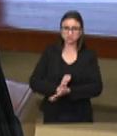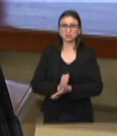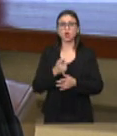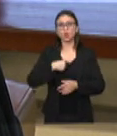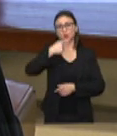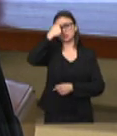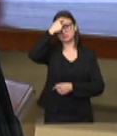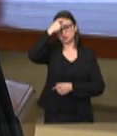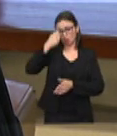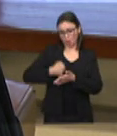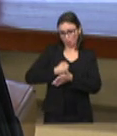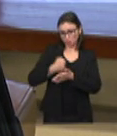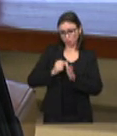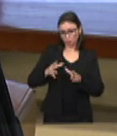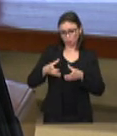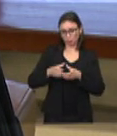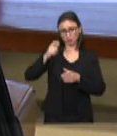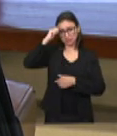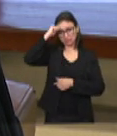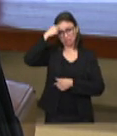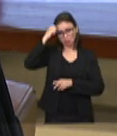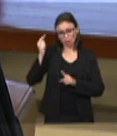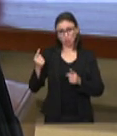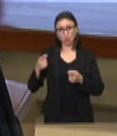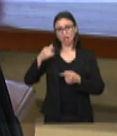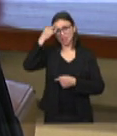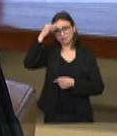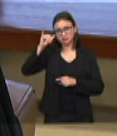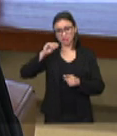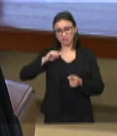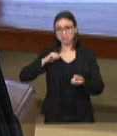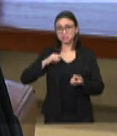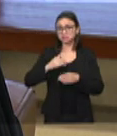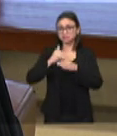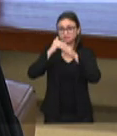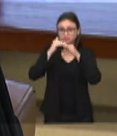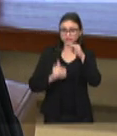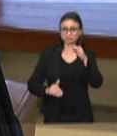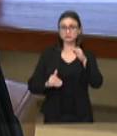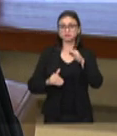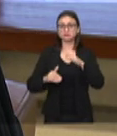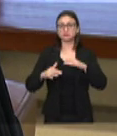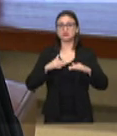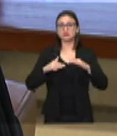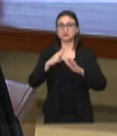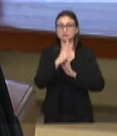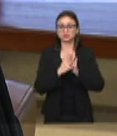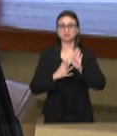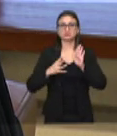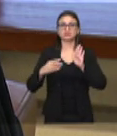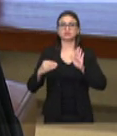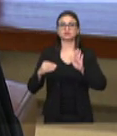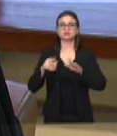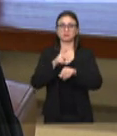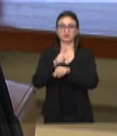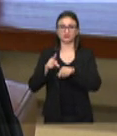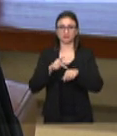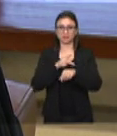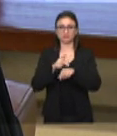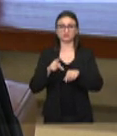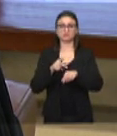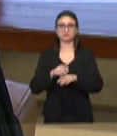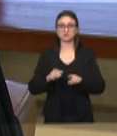conscientização das lutas do povo negro contra as desigualdades decorrentes do modelo escravagista no país, bem como